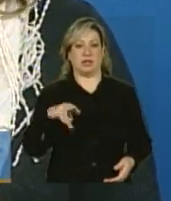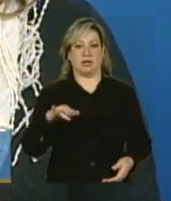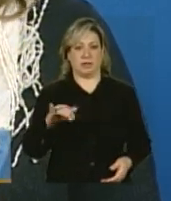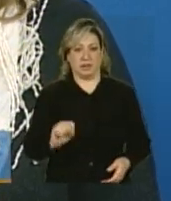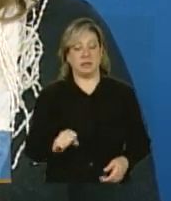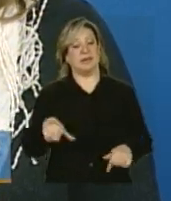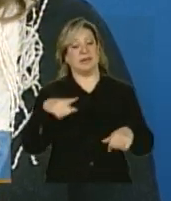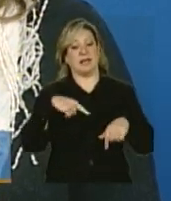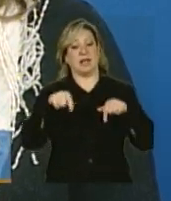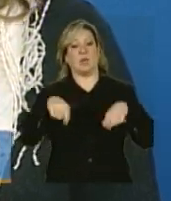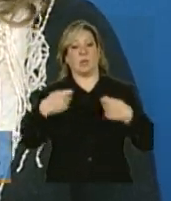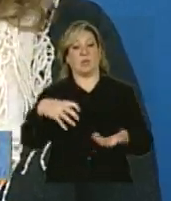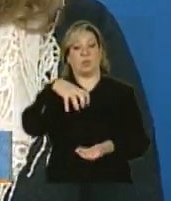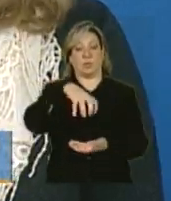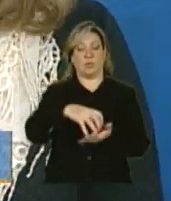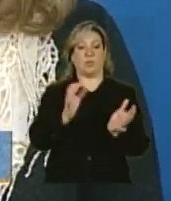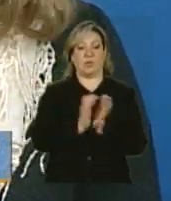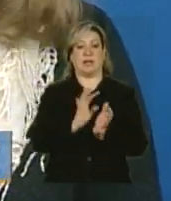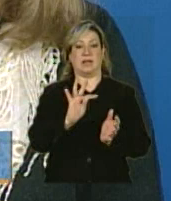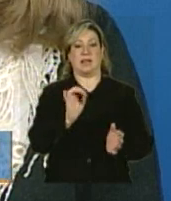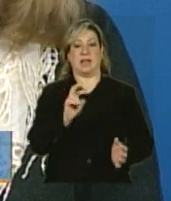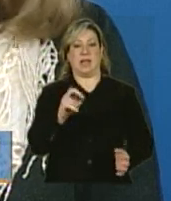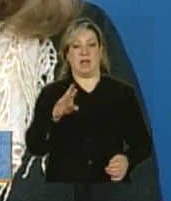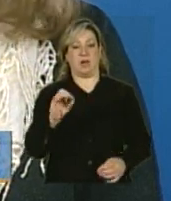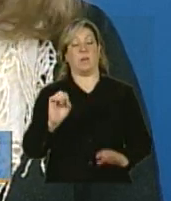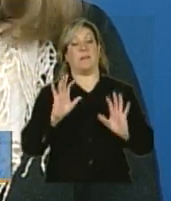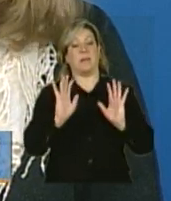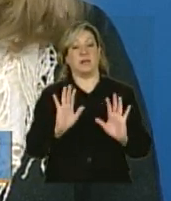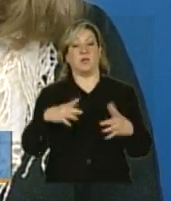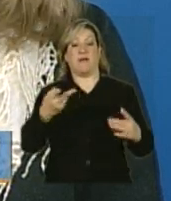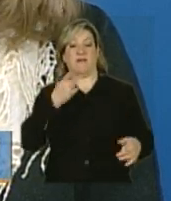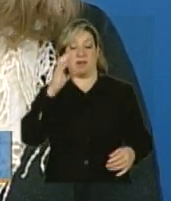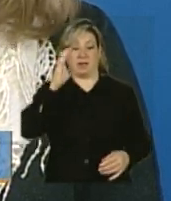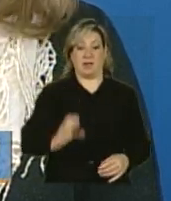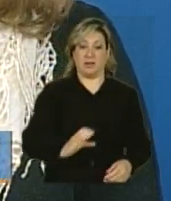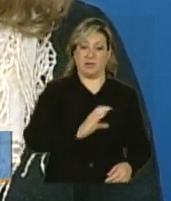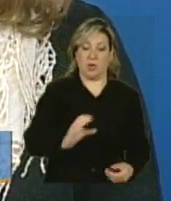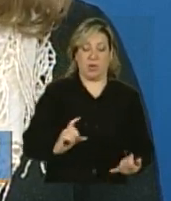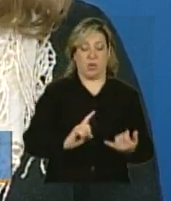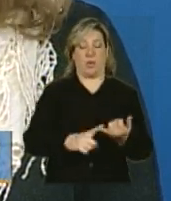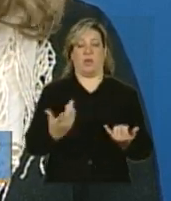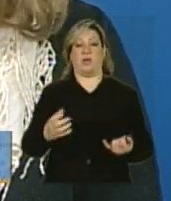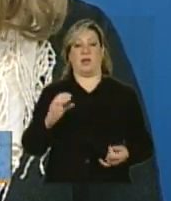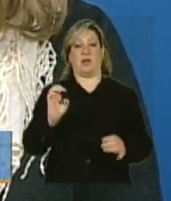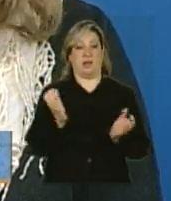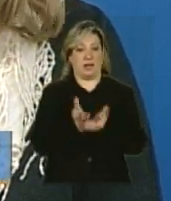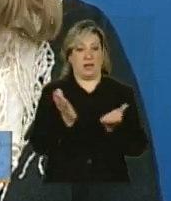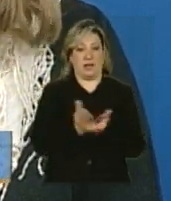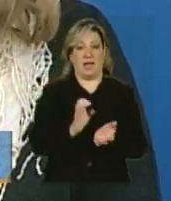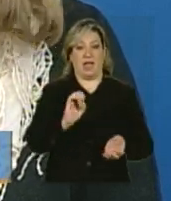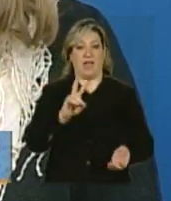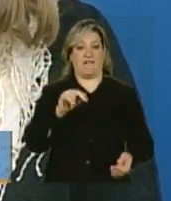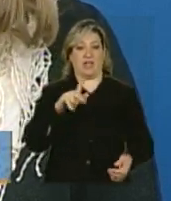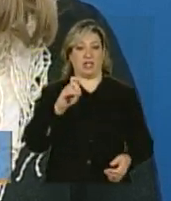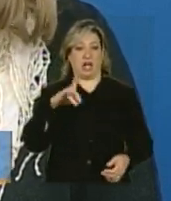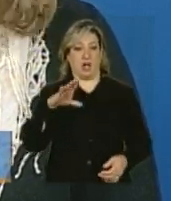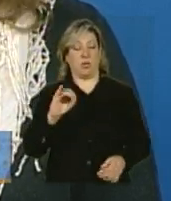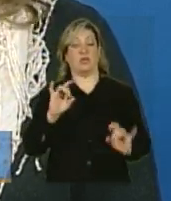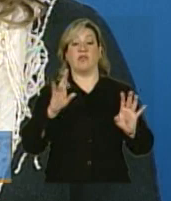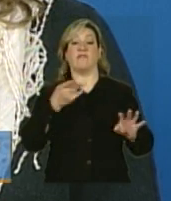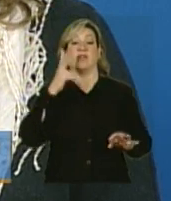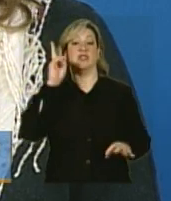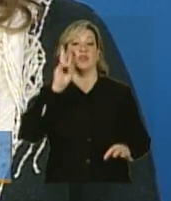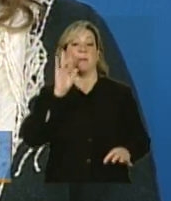Por outro lado, quando você está falando de catolicismo, de evangélico, você está falando apenas de religião.